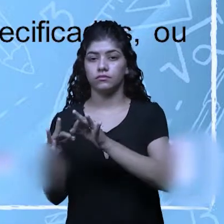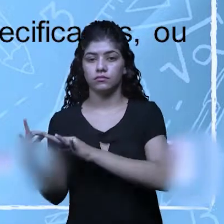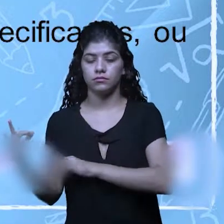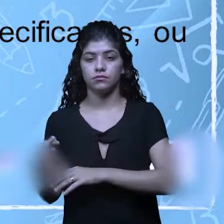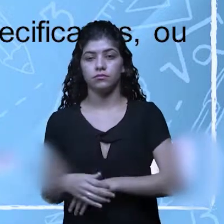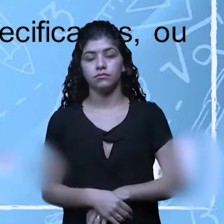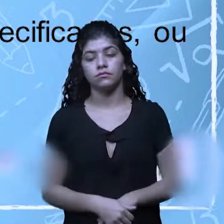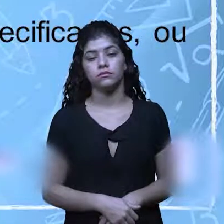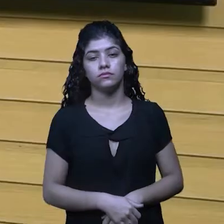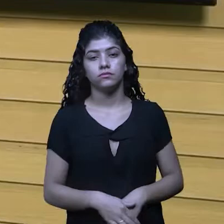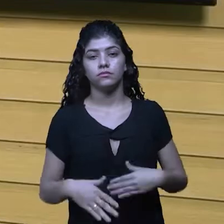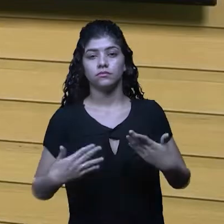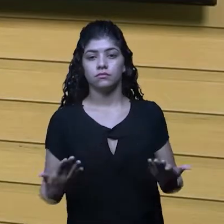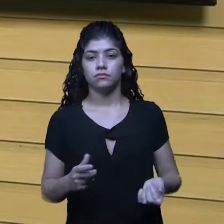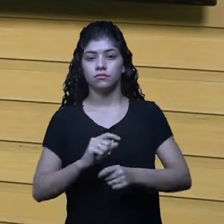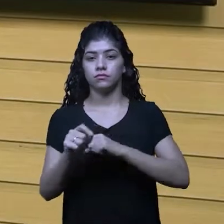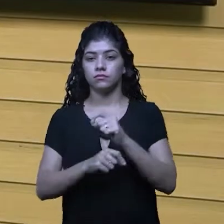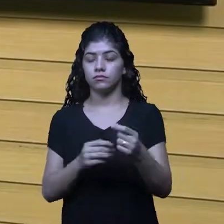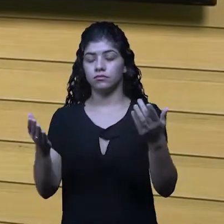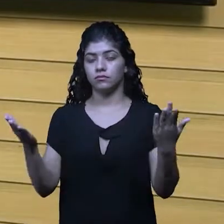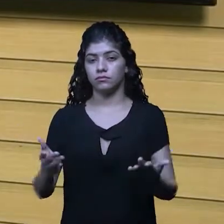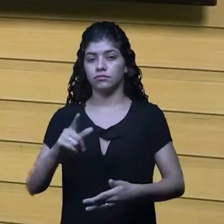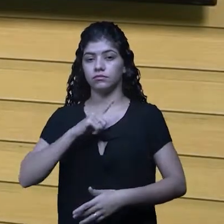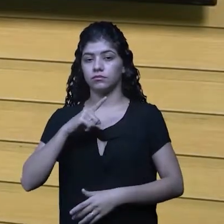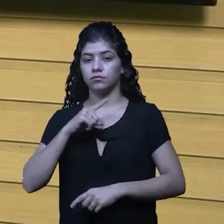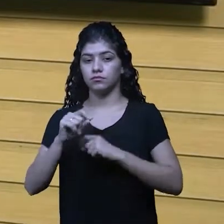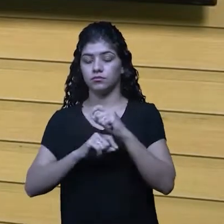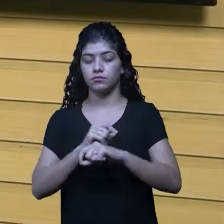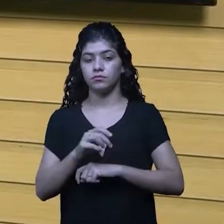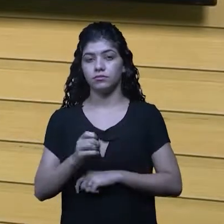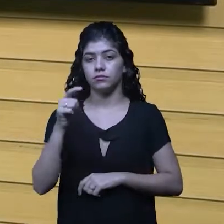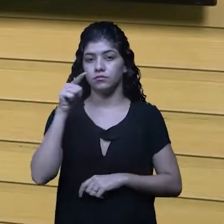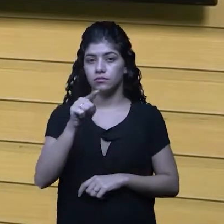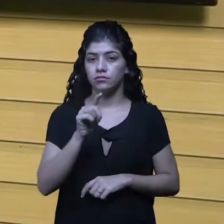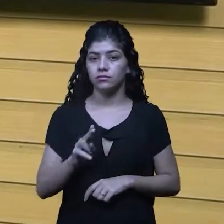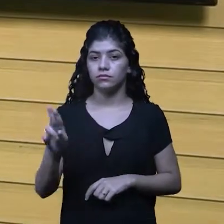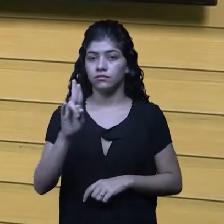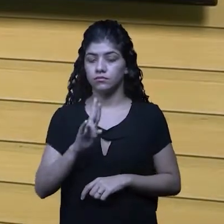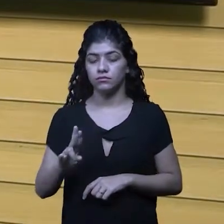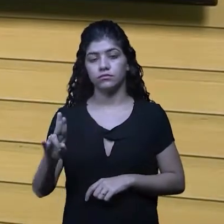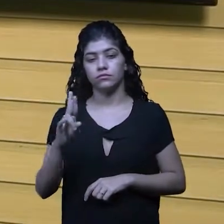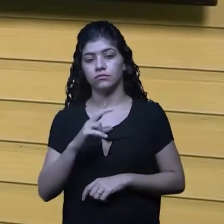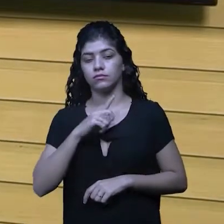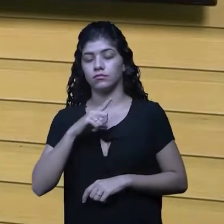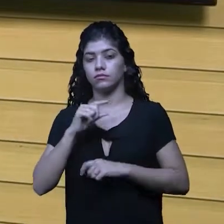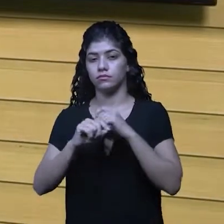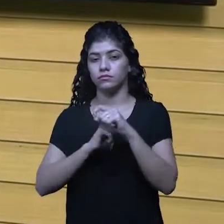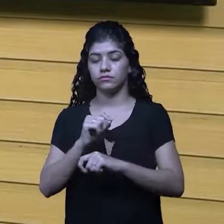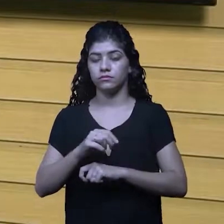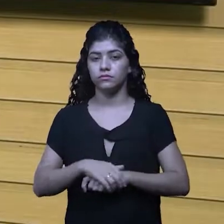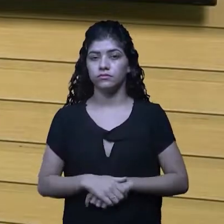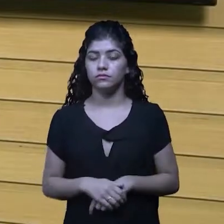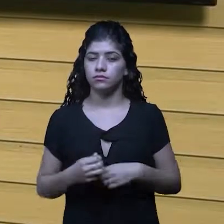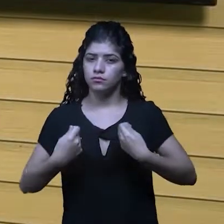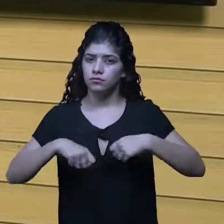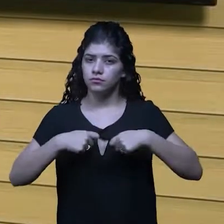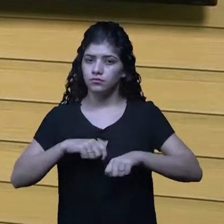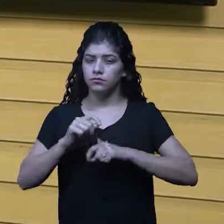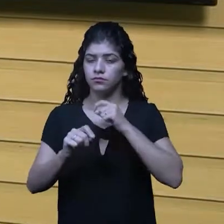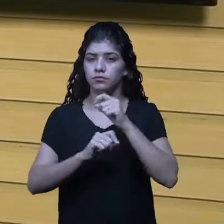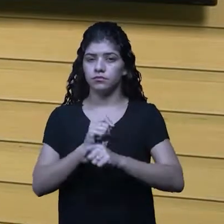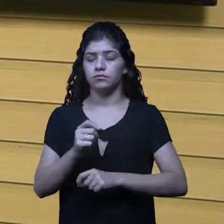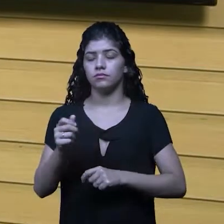de medição. Então, aqui nós entendemos o seguinte: quando você for utilizar um instrumento de medida, aí você tem